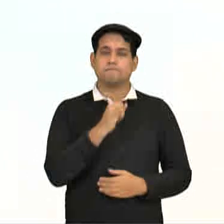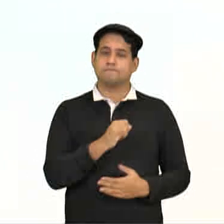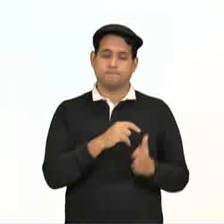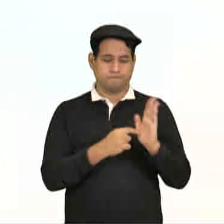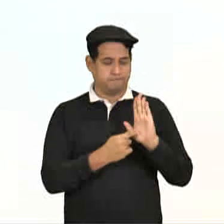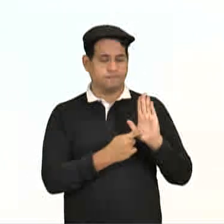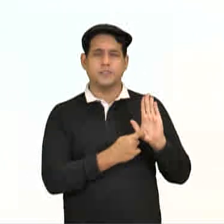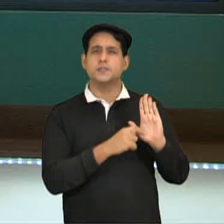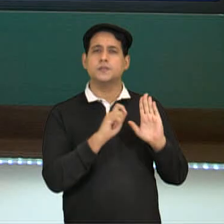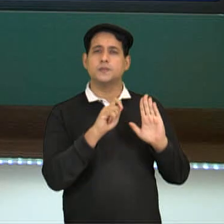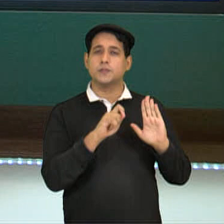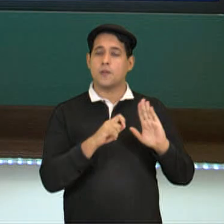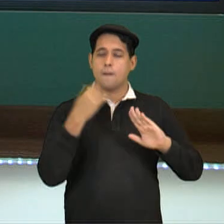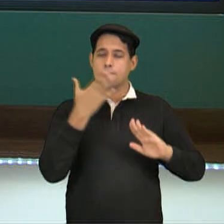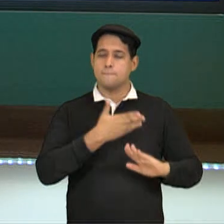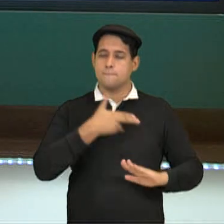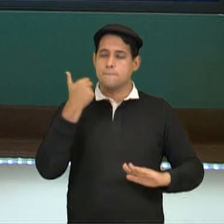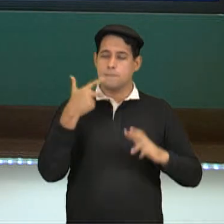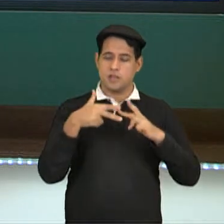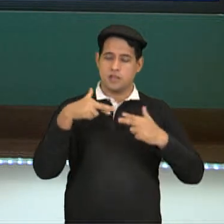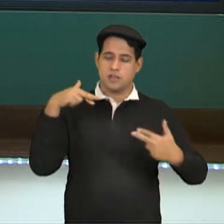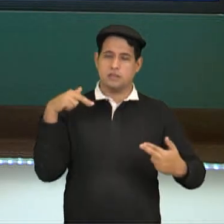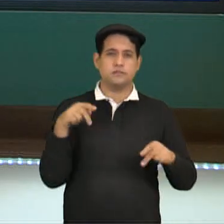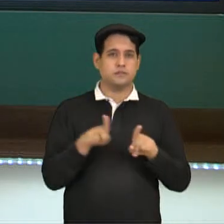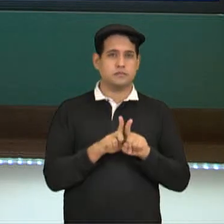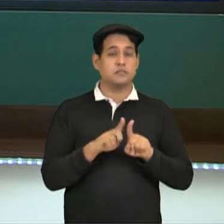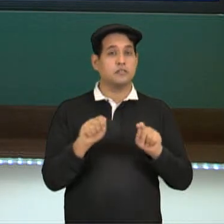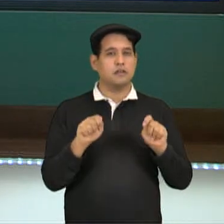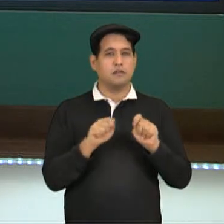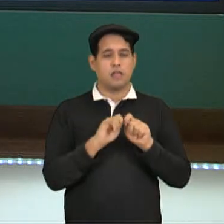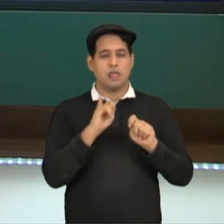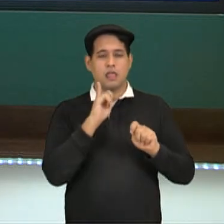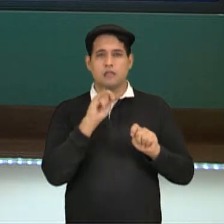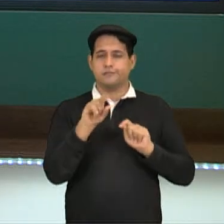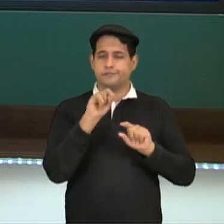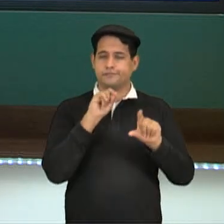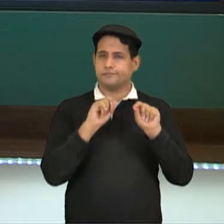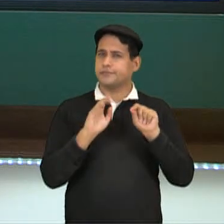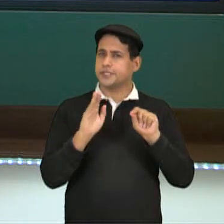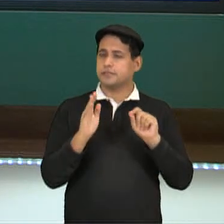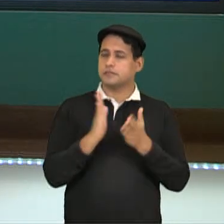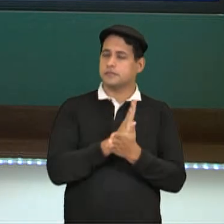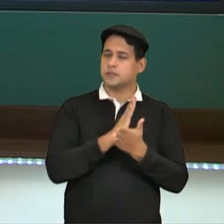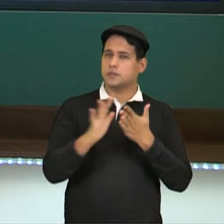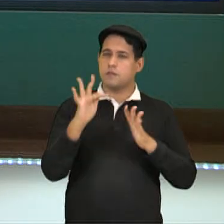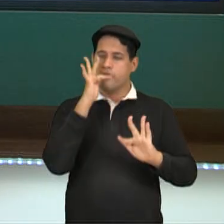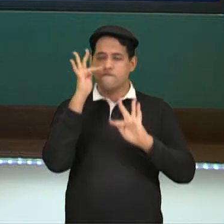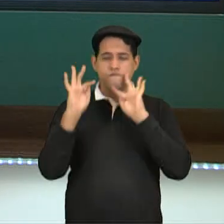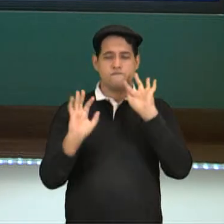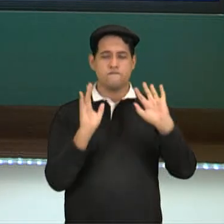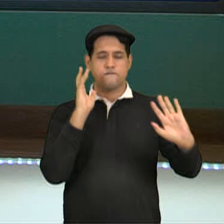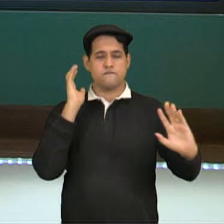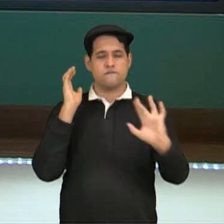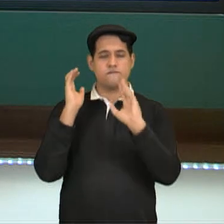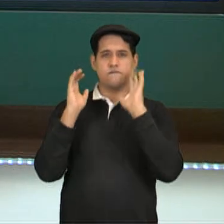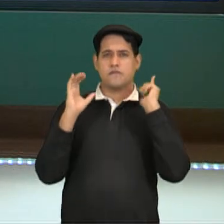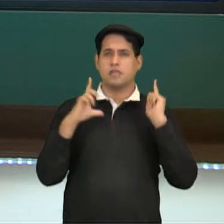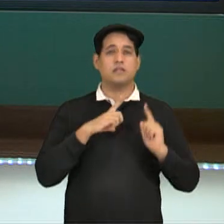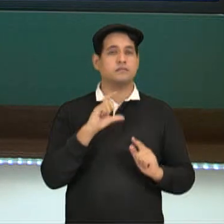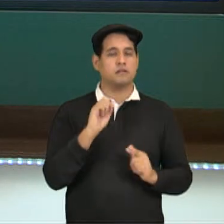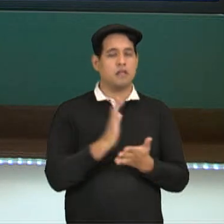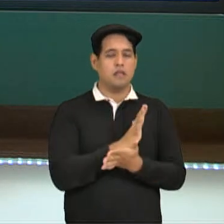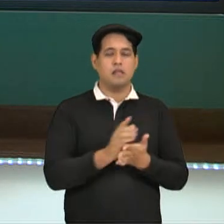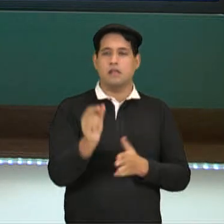né, o próprio melhoramento genético, que é quando a gente faz o cruzamento preferencial de algumas plantas ou animais, buscando